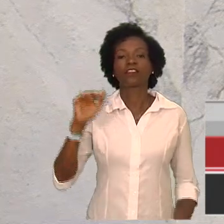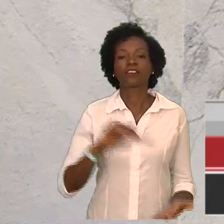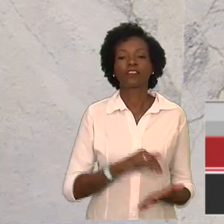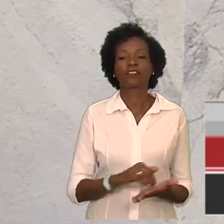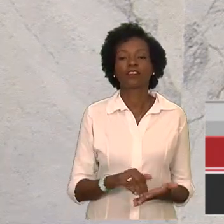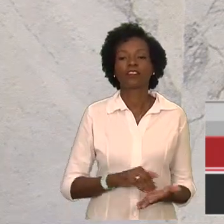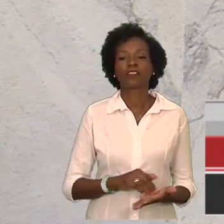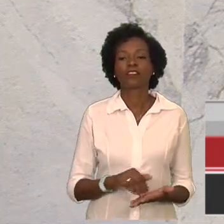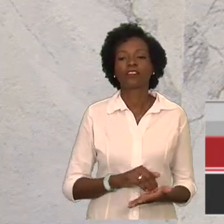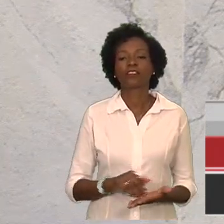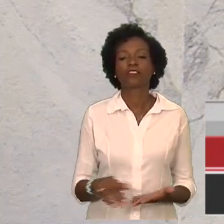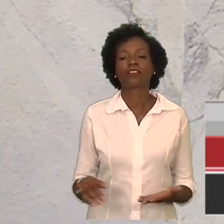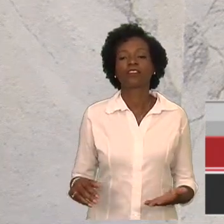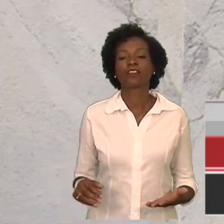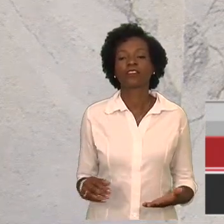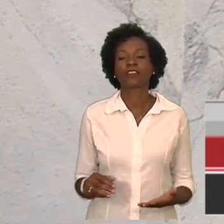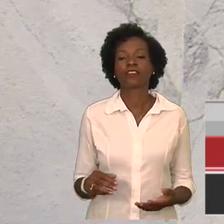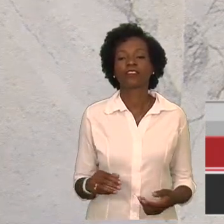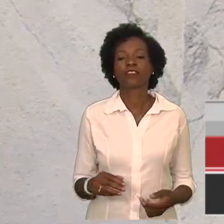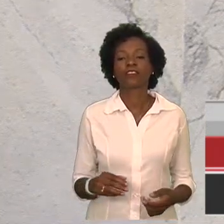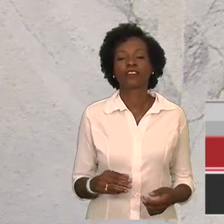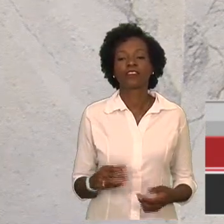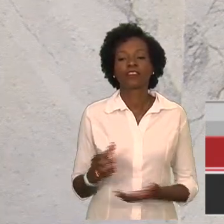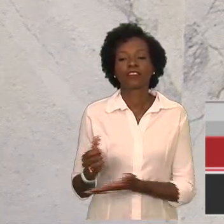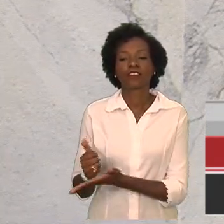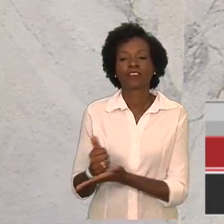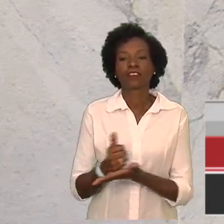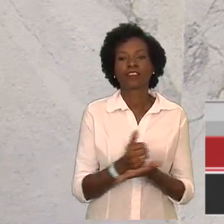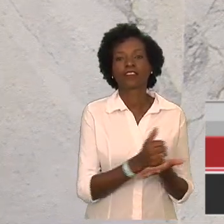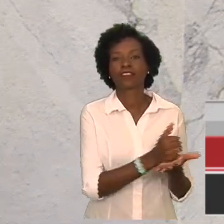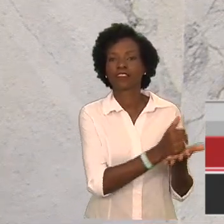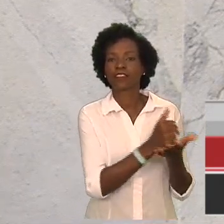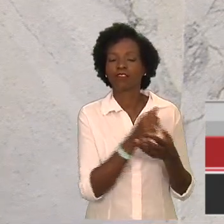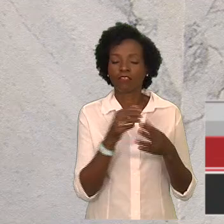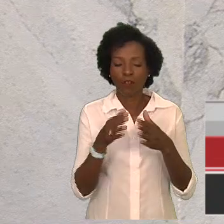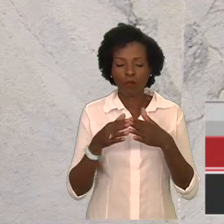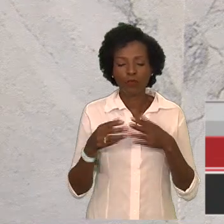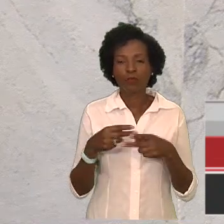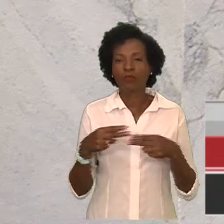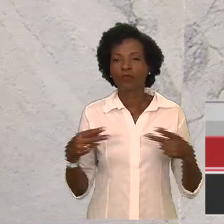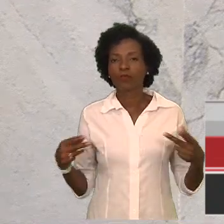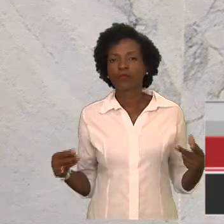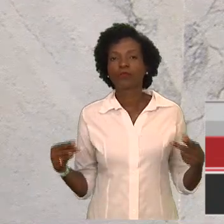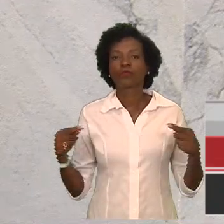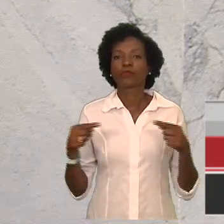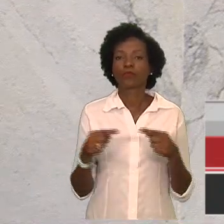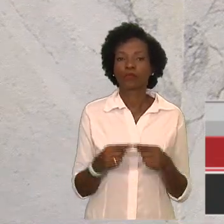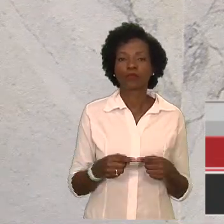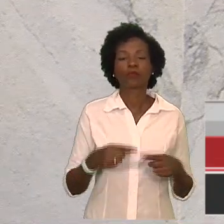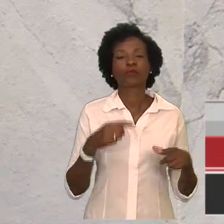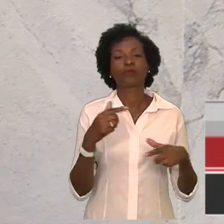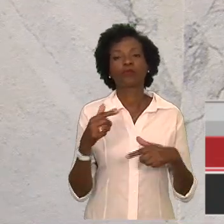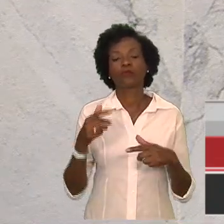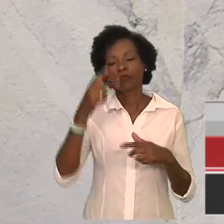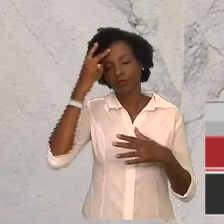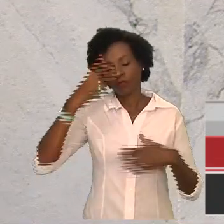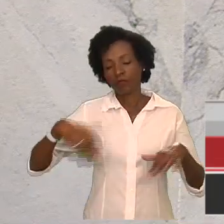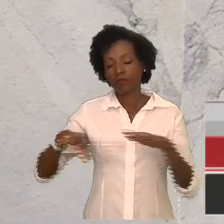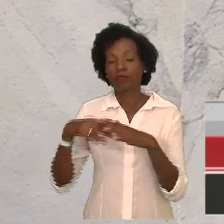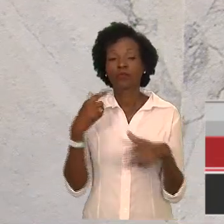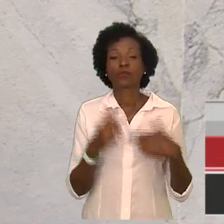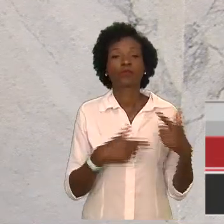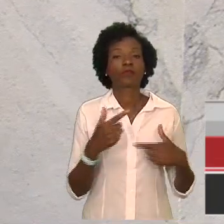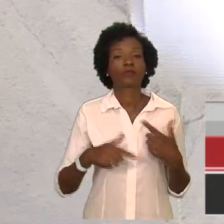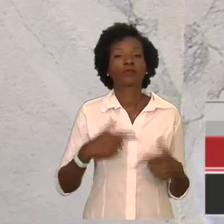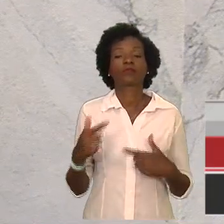conhecer o novo secretário e nem levar a ele as reivindicações dos servidores dos funcionários